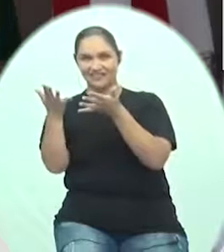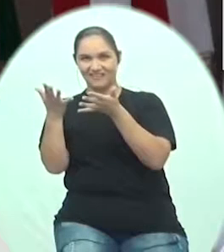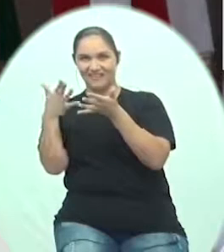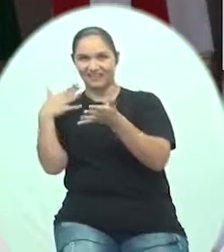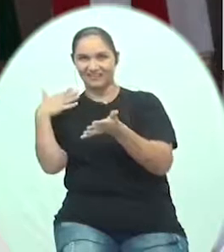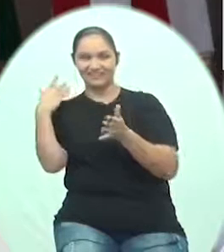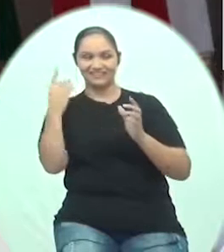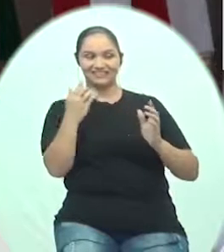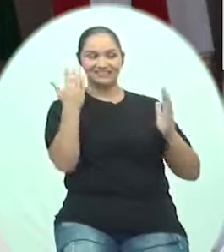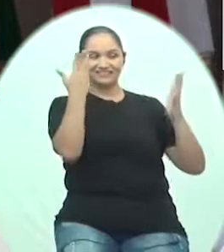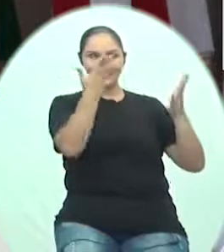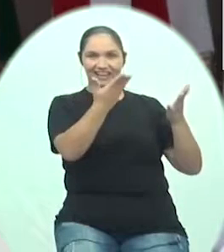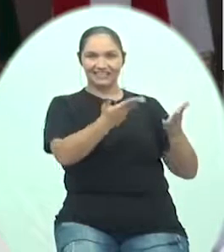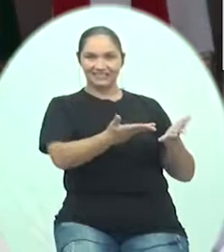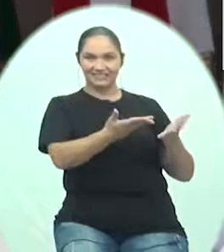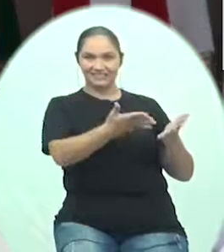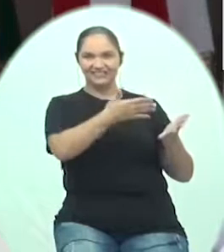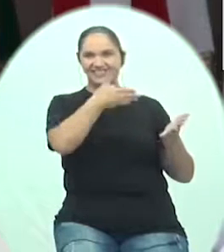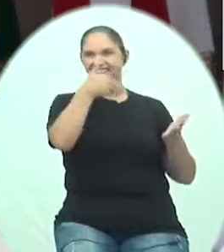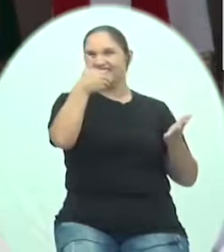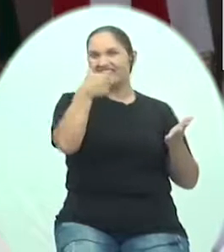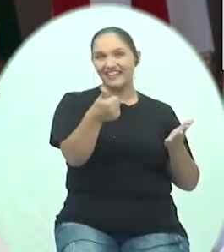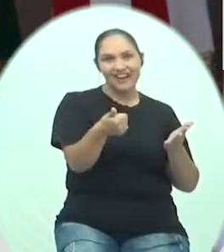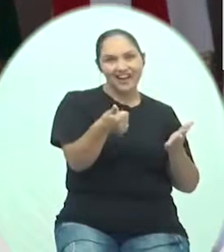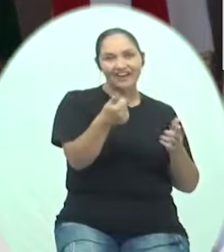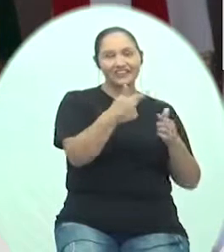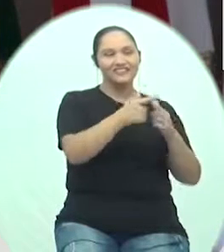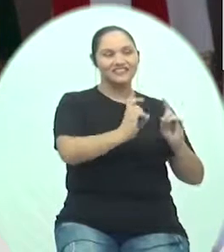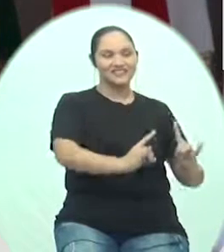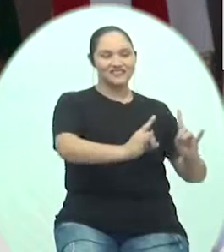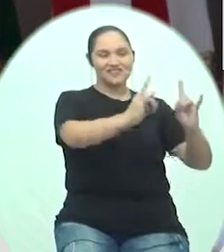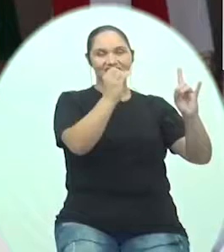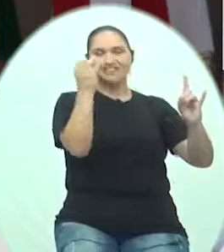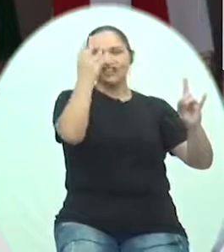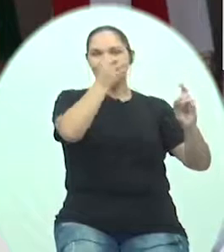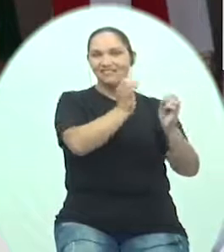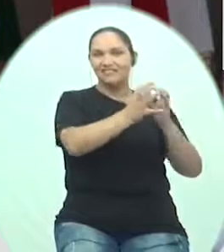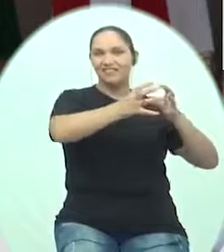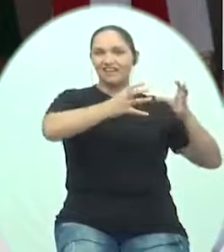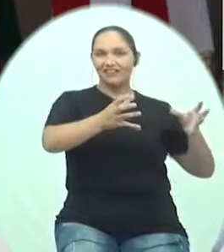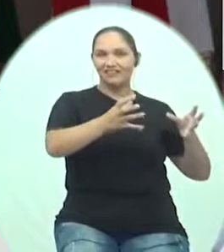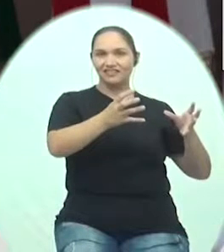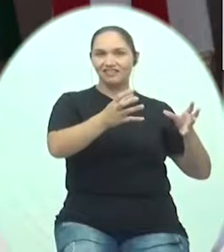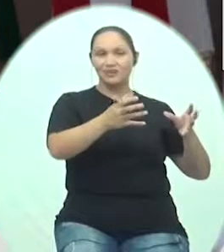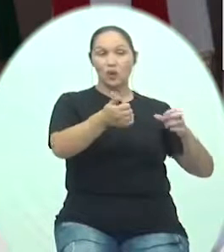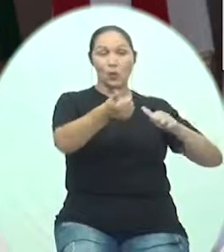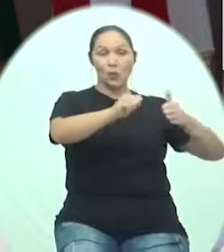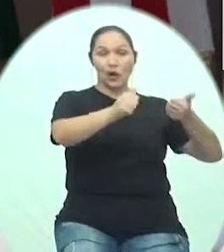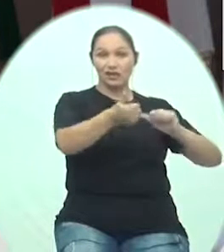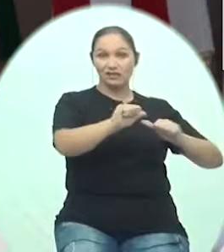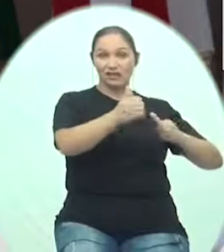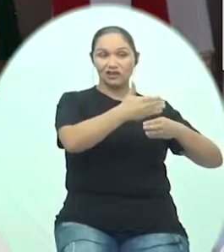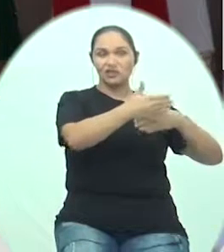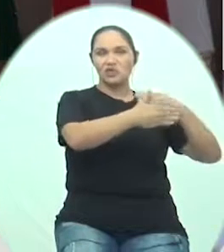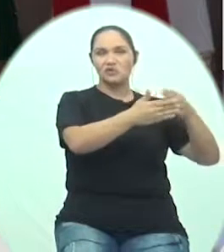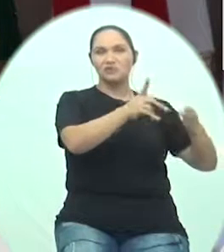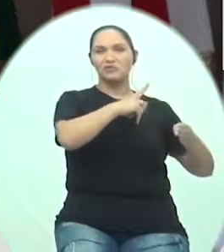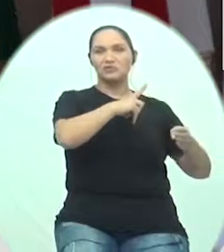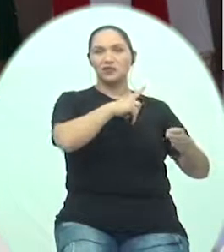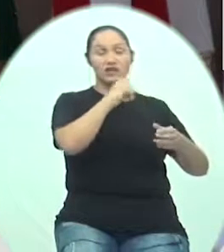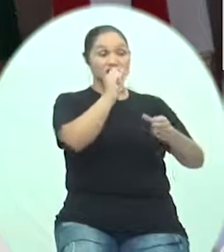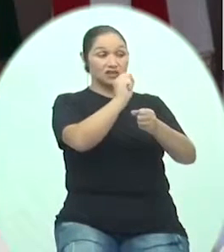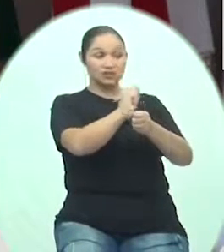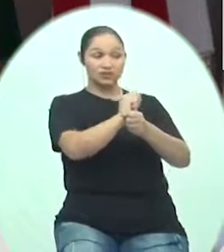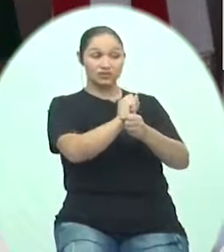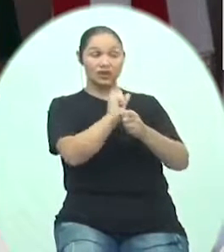pros senhores espaço tem a qualidade da obra é muito boa esperamos também que tenhamos Como já falei